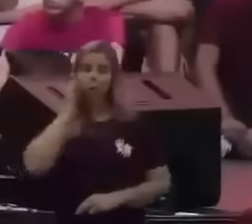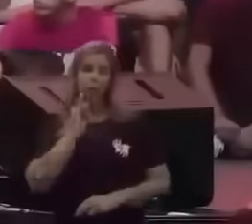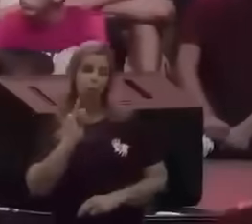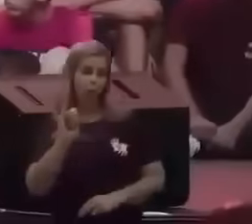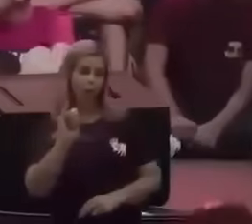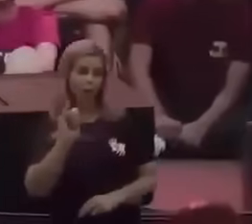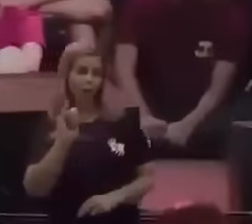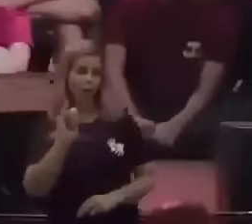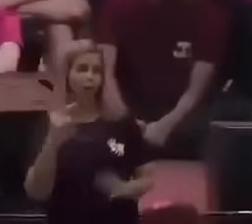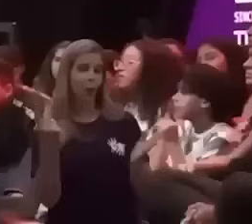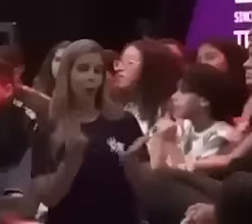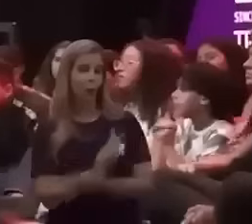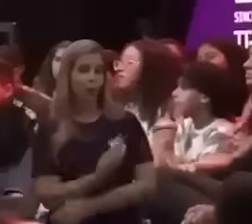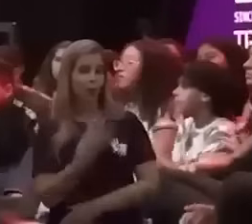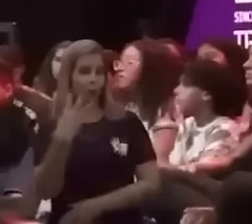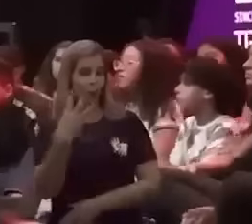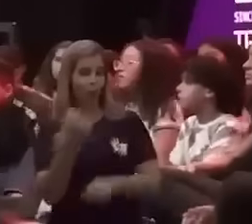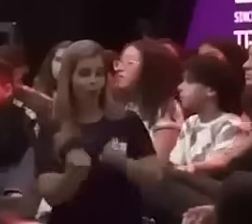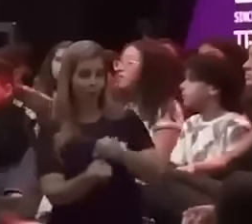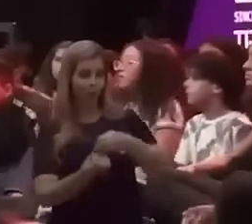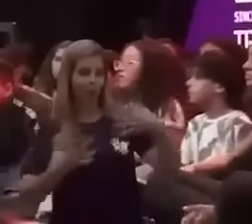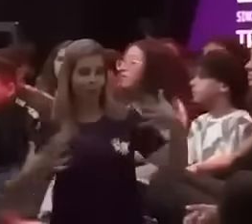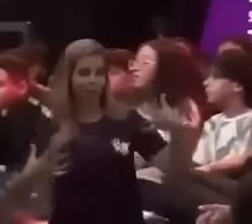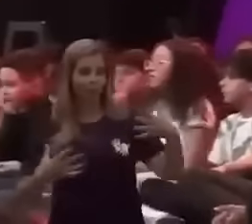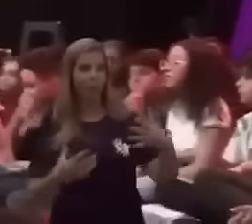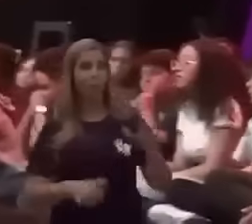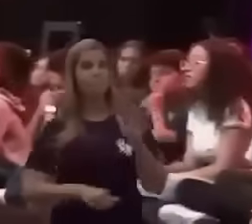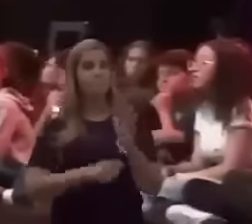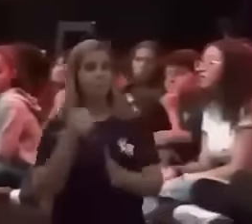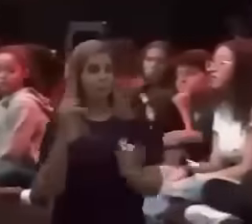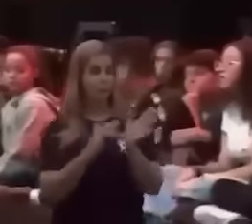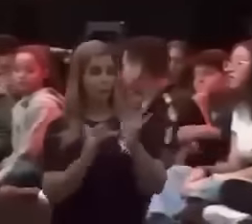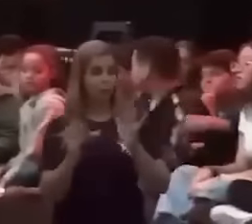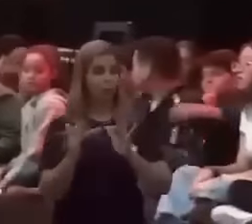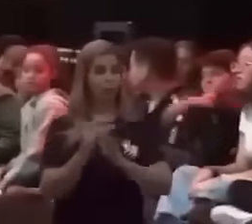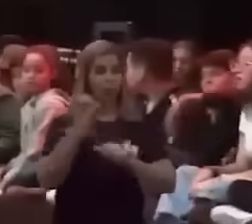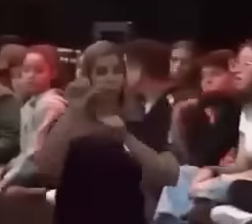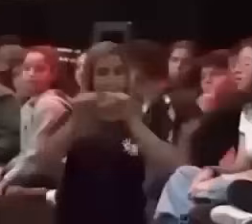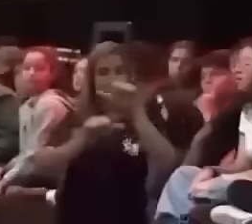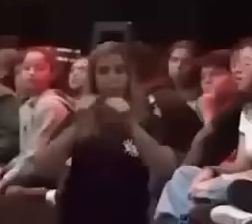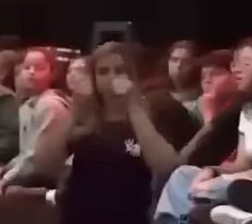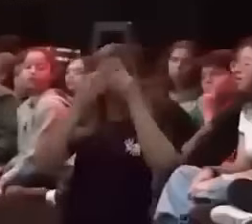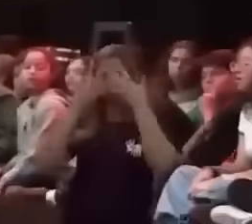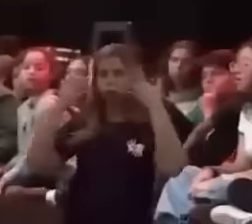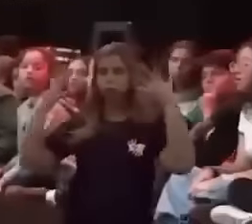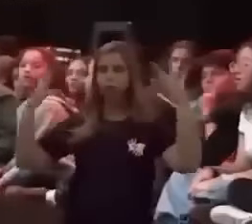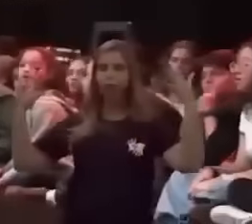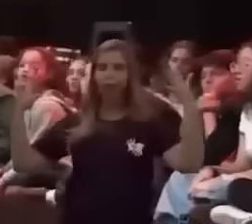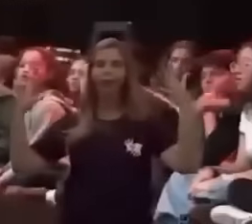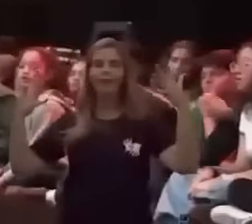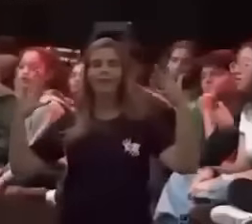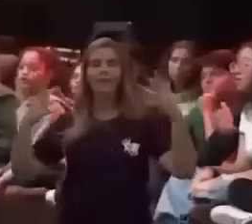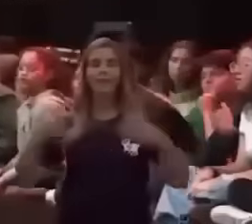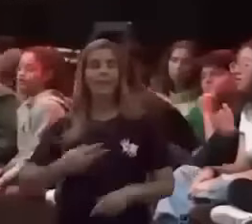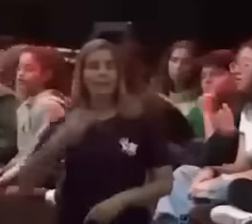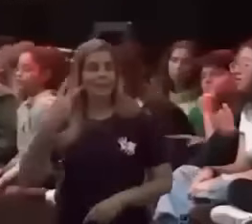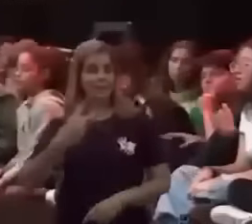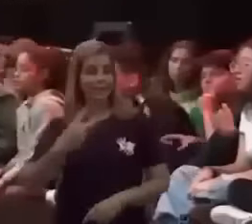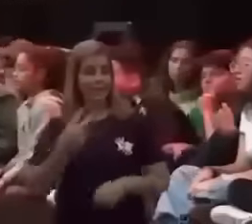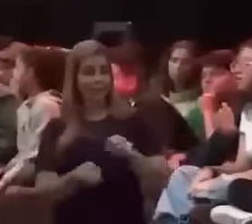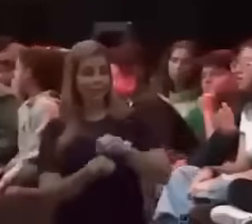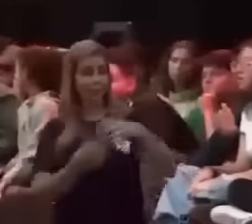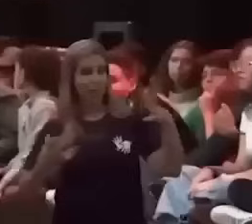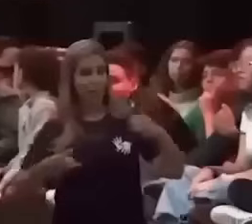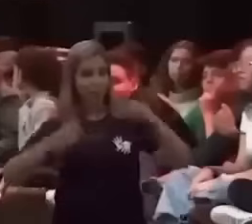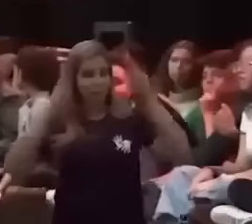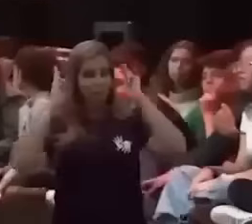milagres que acontecem ali. Primeiro milagre, Jesus se transfigura. Segundo milagre, Moisés e Elias aparecem em